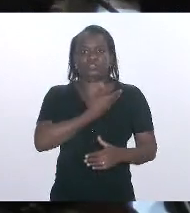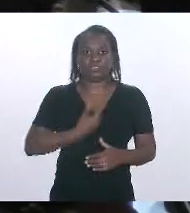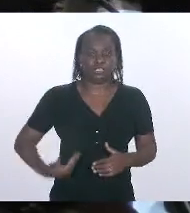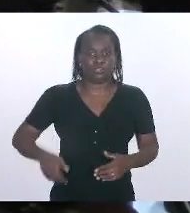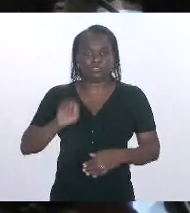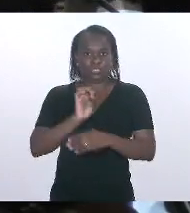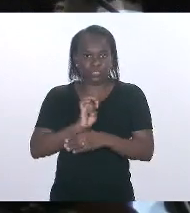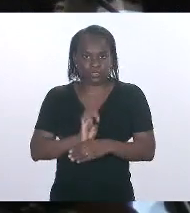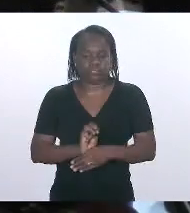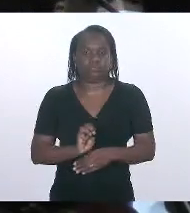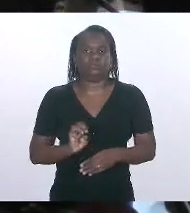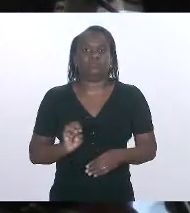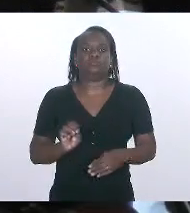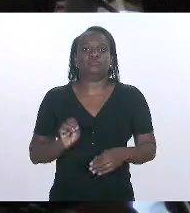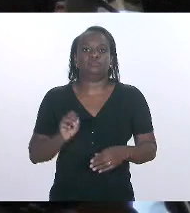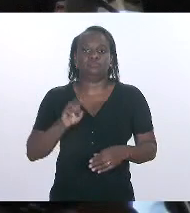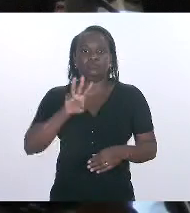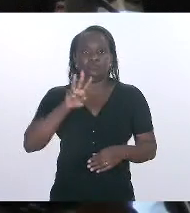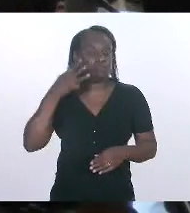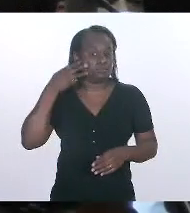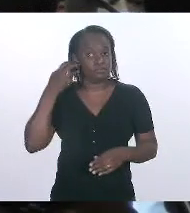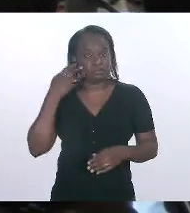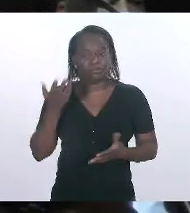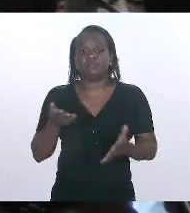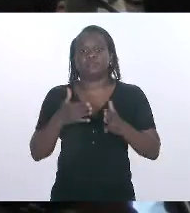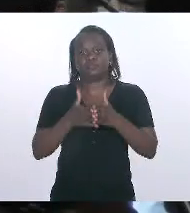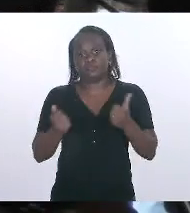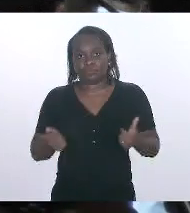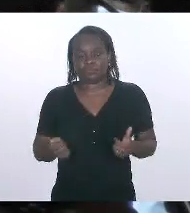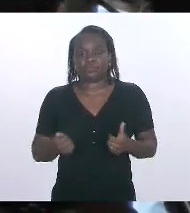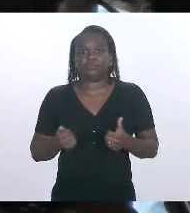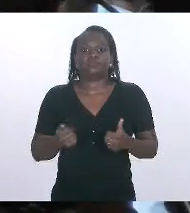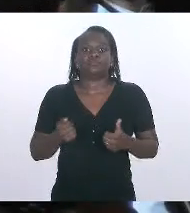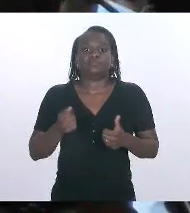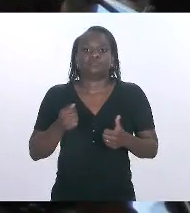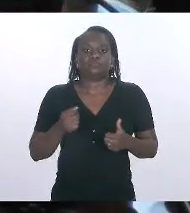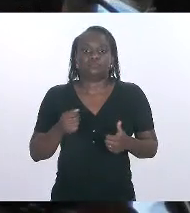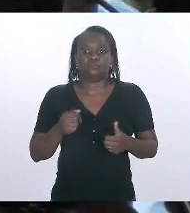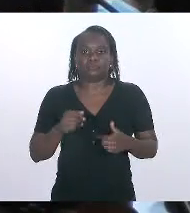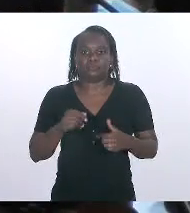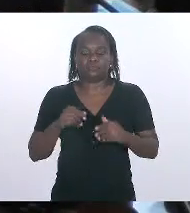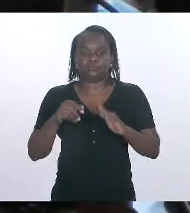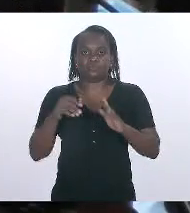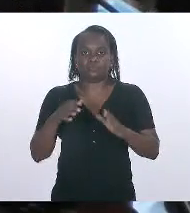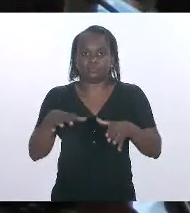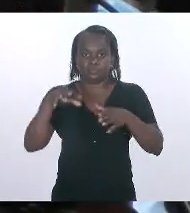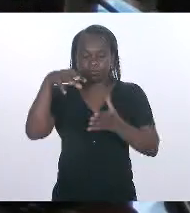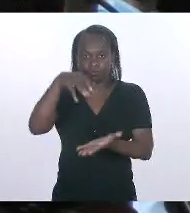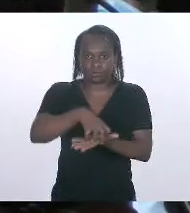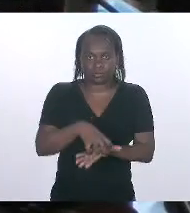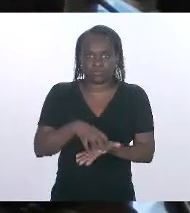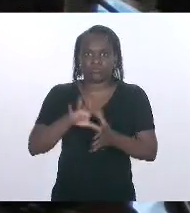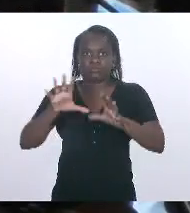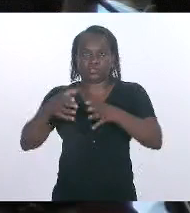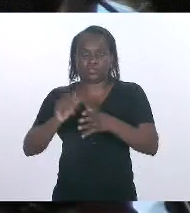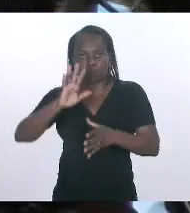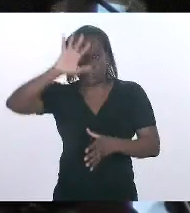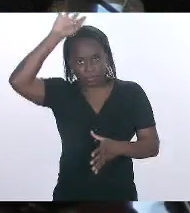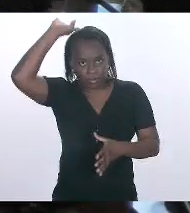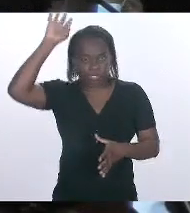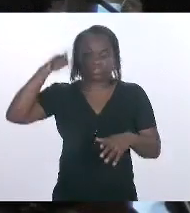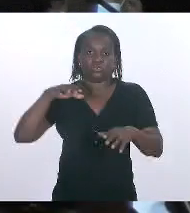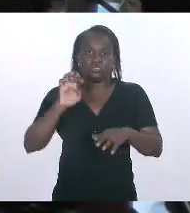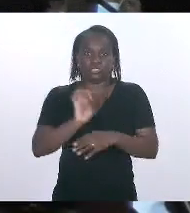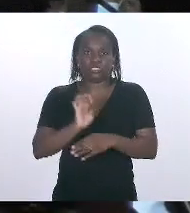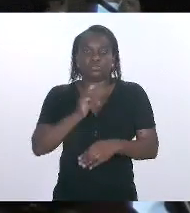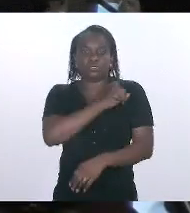do Estado do Rio de Janeiro, Dr. Wilson Witson, implantação de um destacamento do Corpo de Bombeiro Militar do Estado do